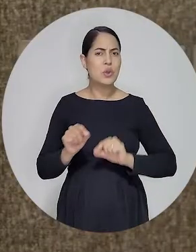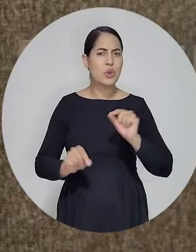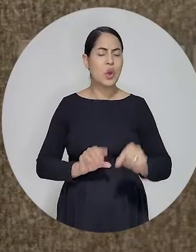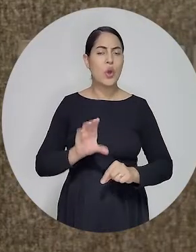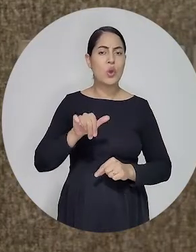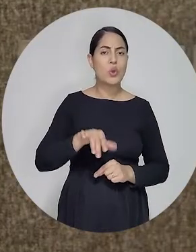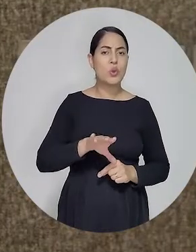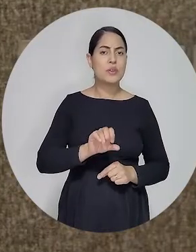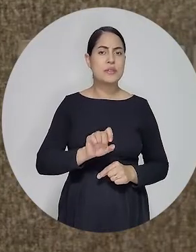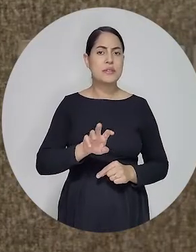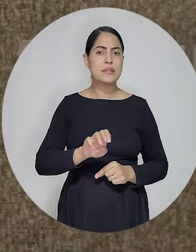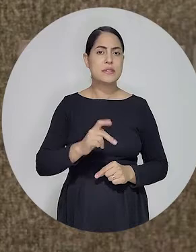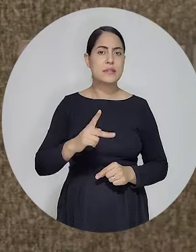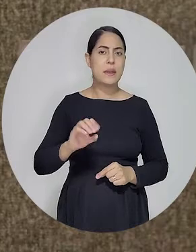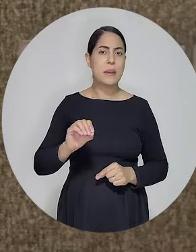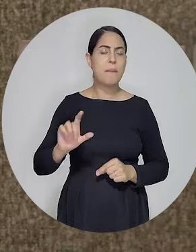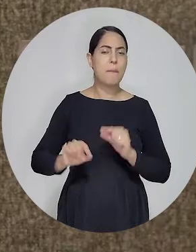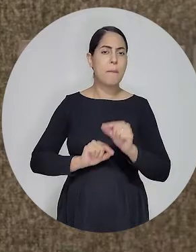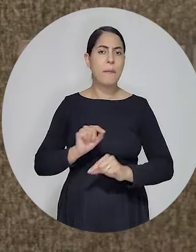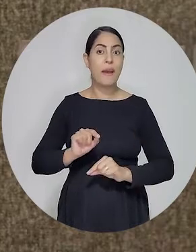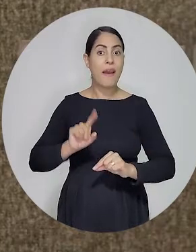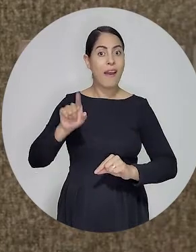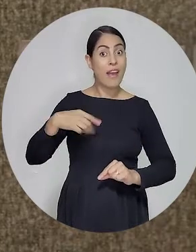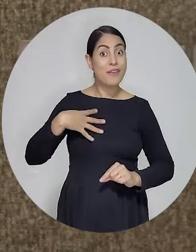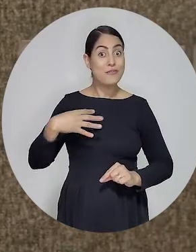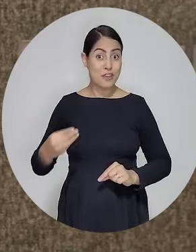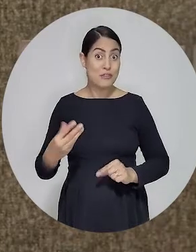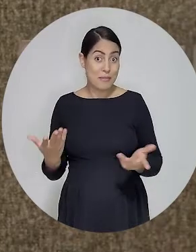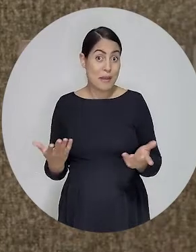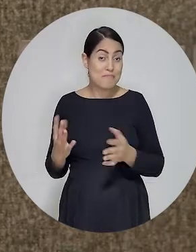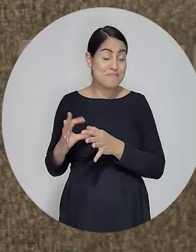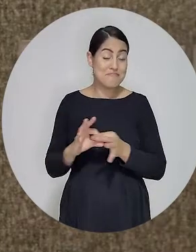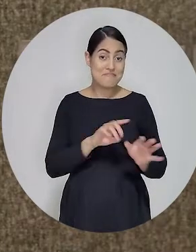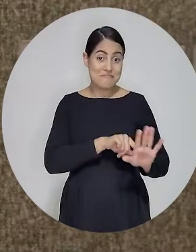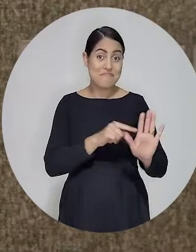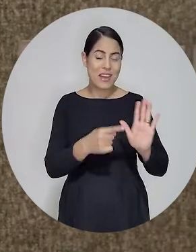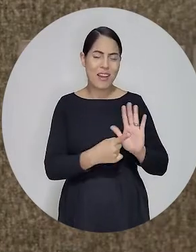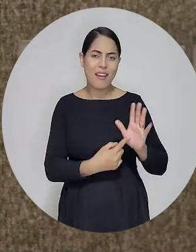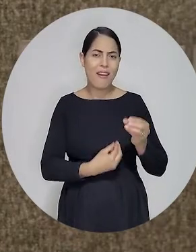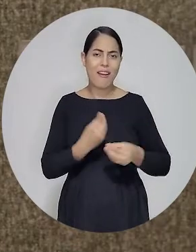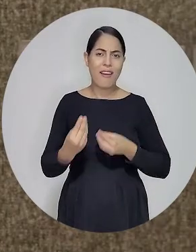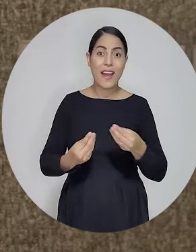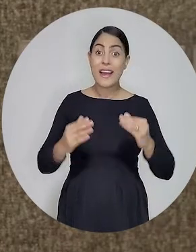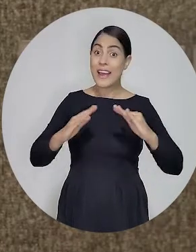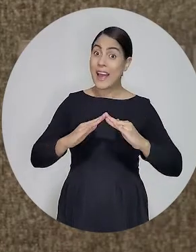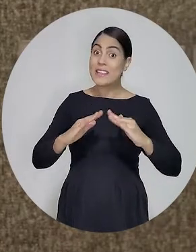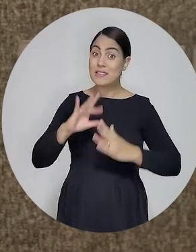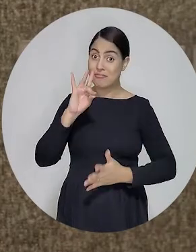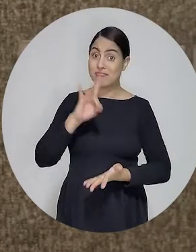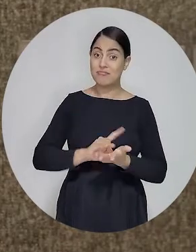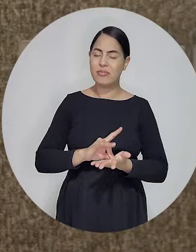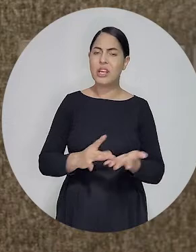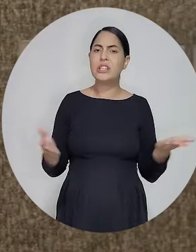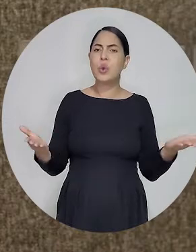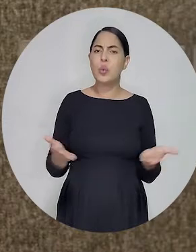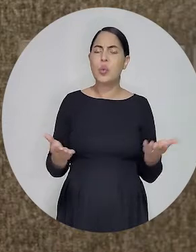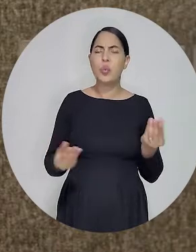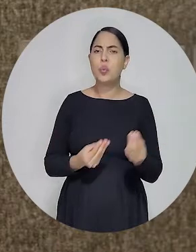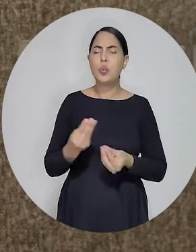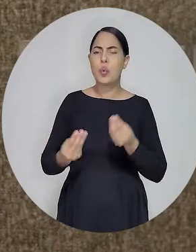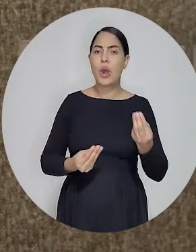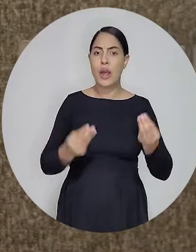falar de um filho, né? E falar no Concipol é falar em casa. E, tendo em vista a